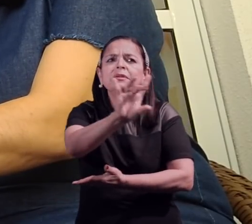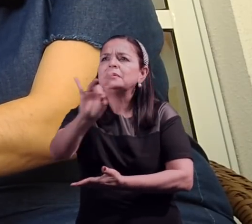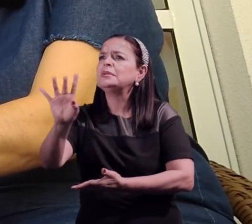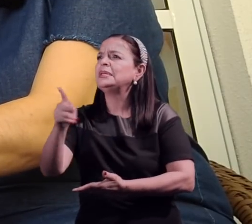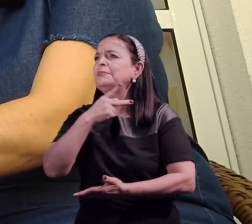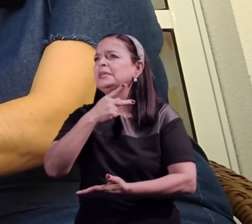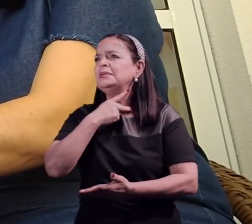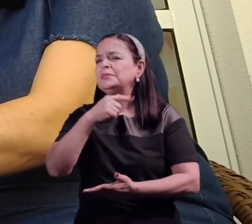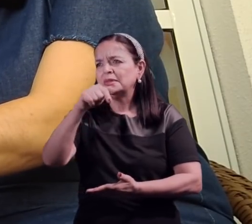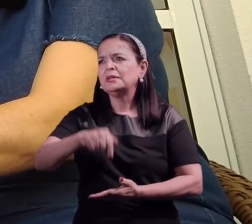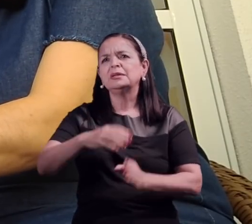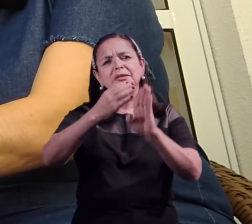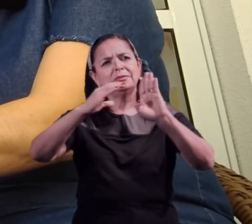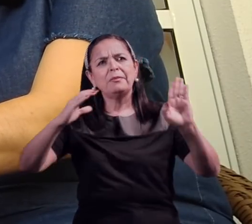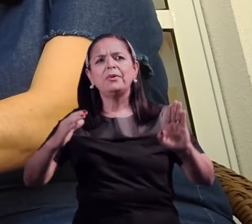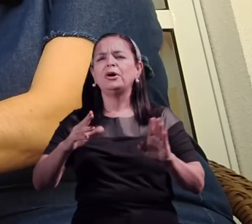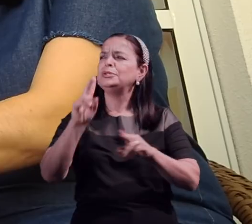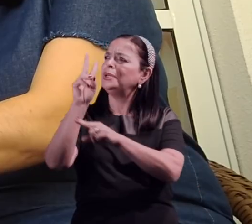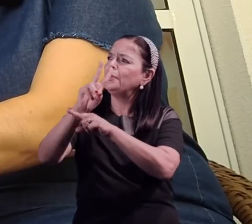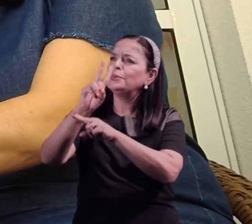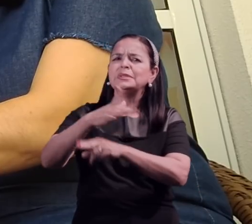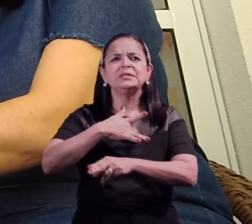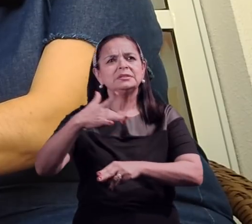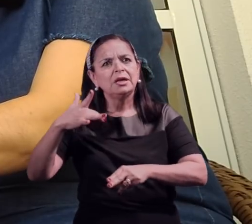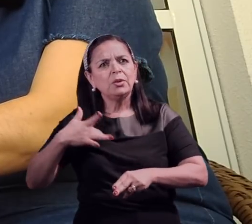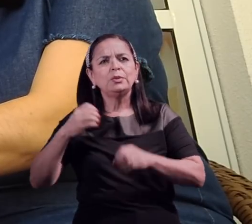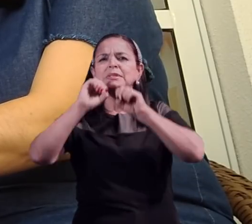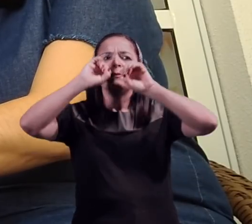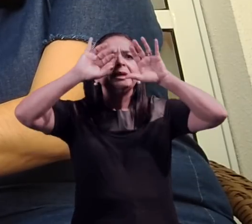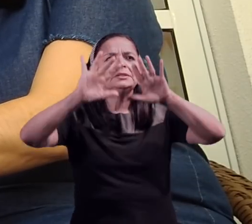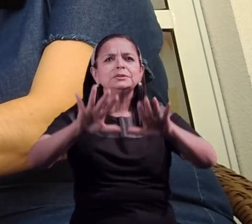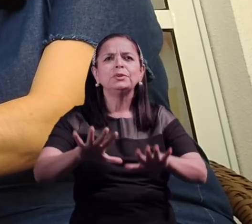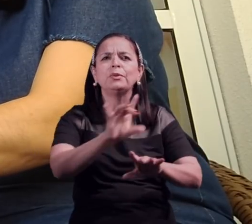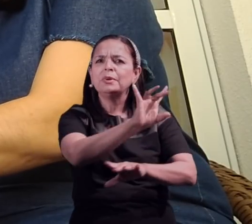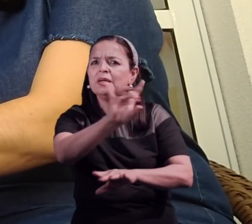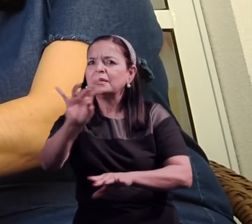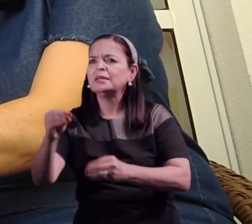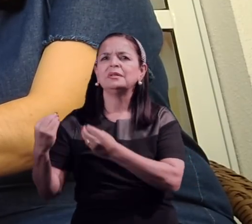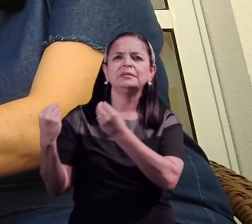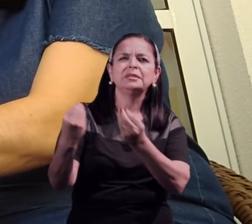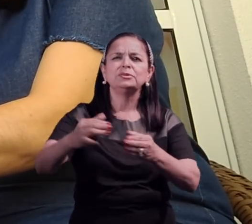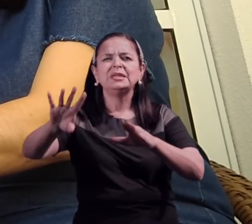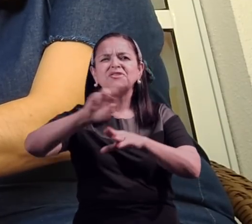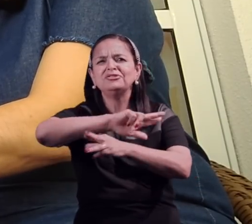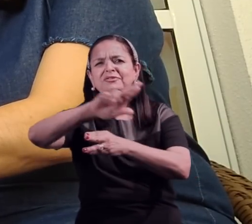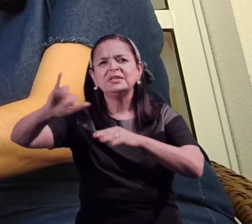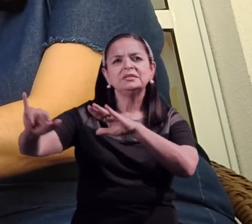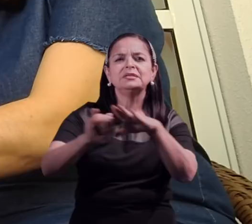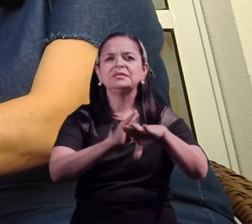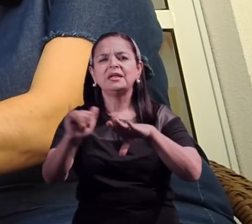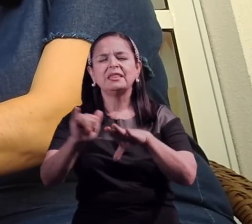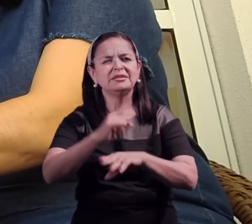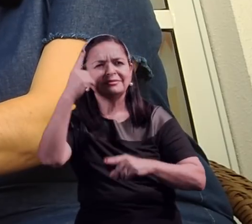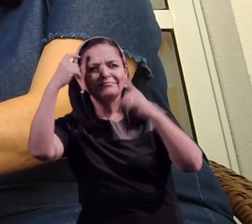Senhor. Cuida, Deus, cuida da saúde. Abençoa-os, ó Pai, nesse tempo, Senhor, dando a eles estratégia,